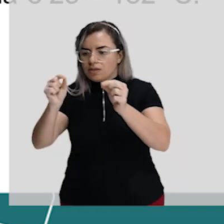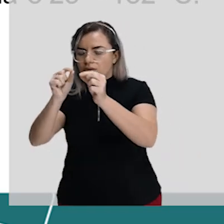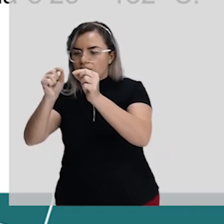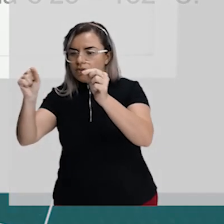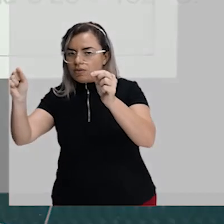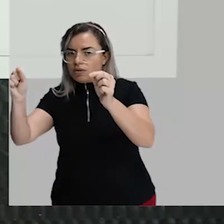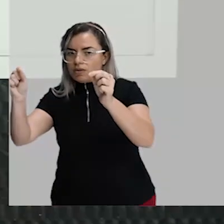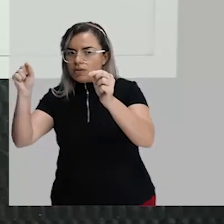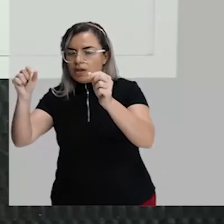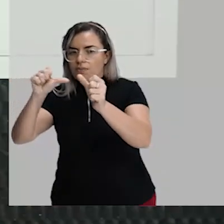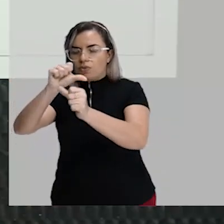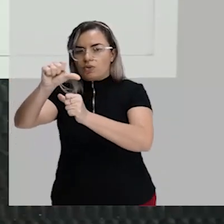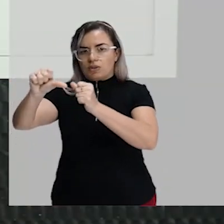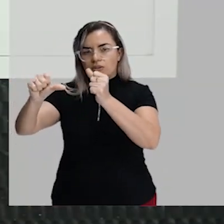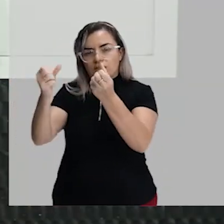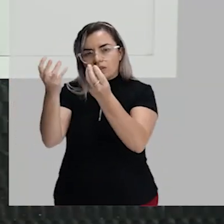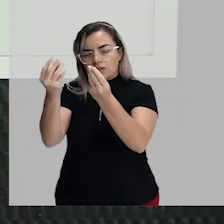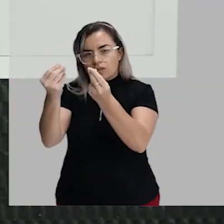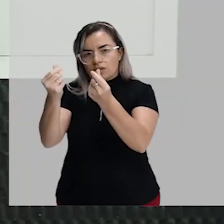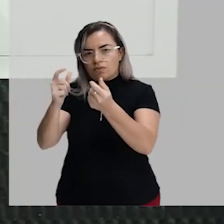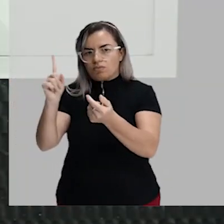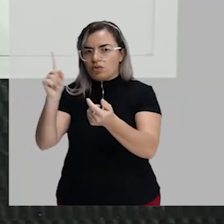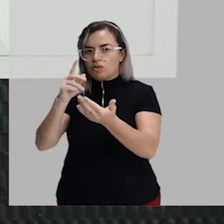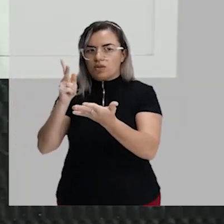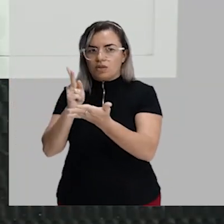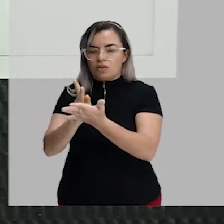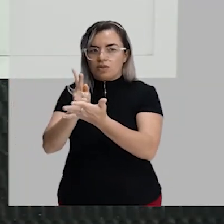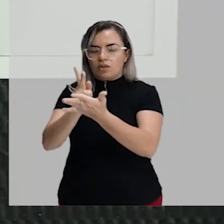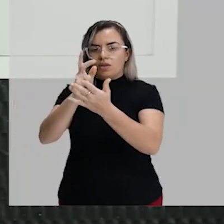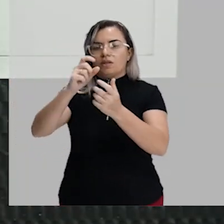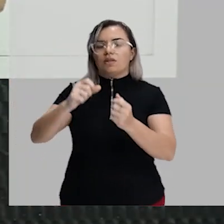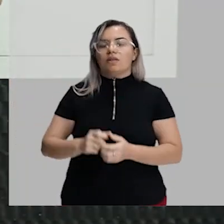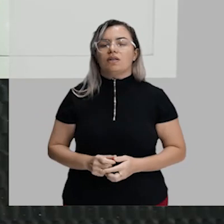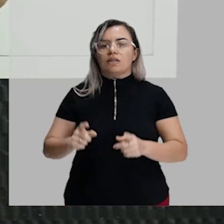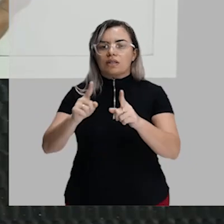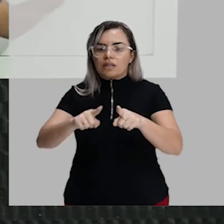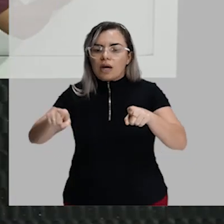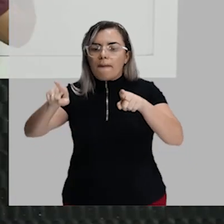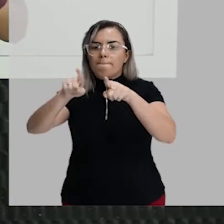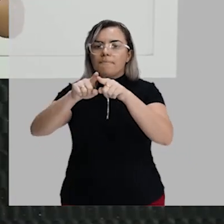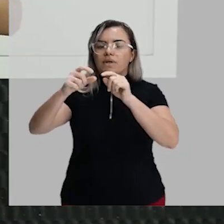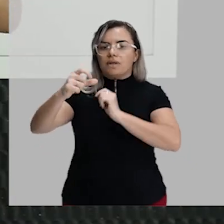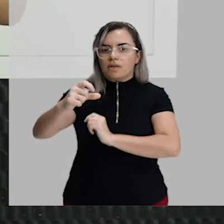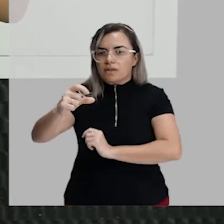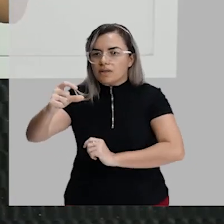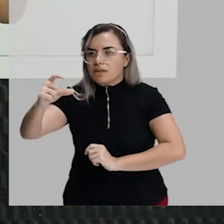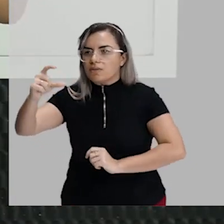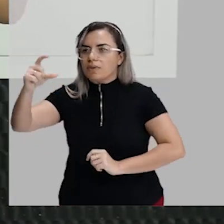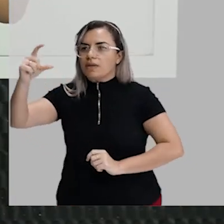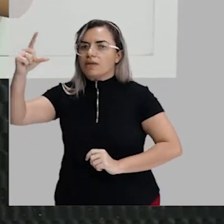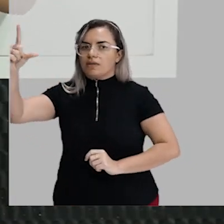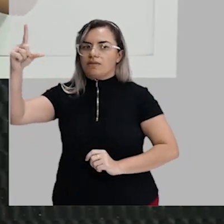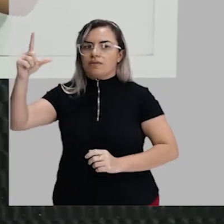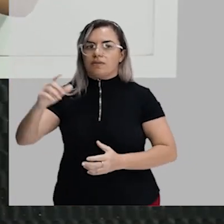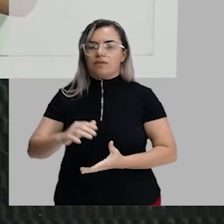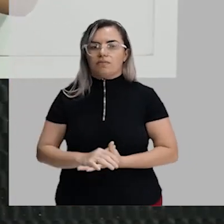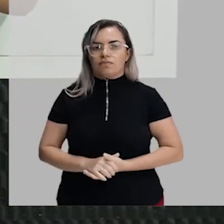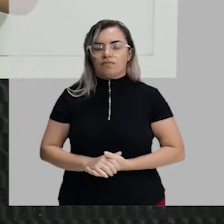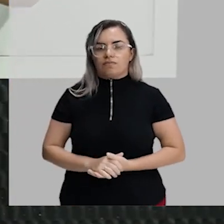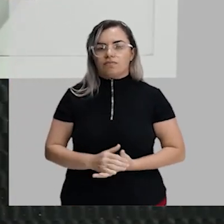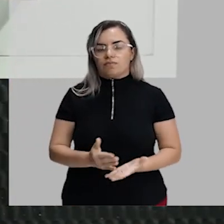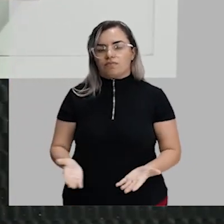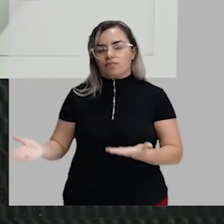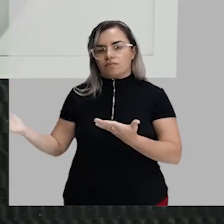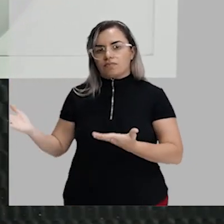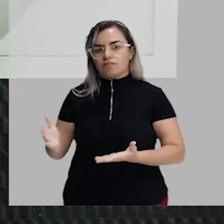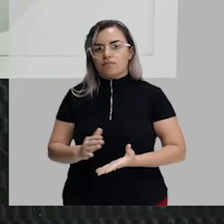seriam constantes. Eles seriam também uma crescente. Então o gráfico ele se comportaria mais ou menos desse jeito.